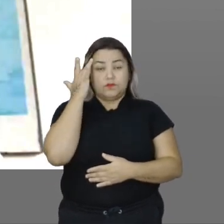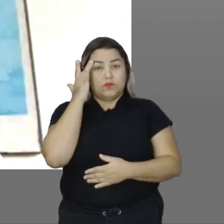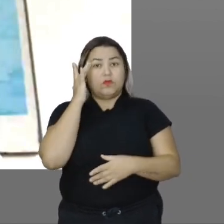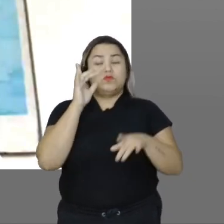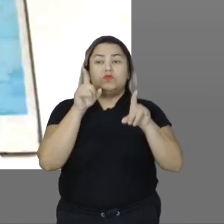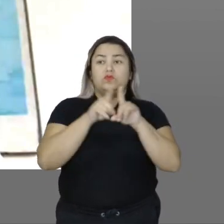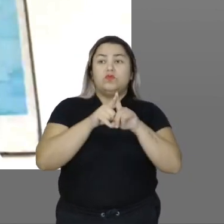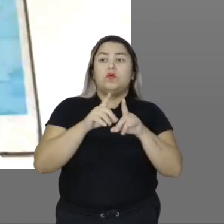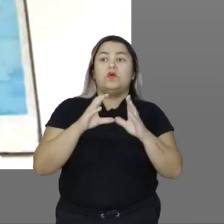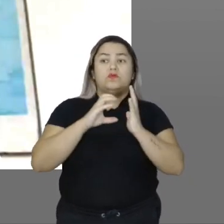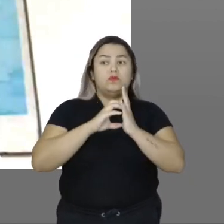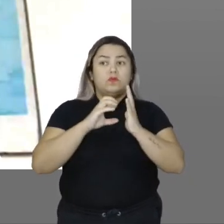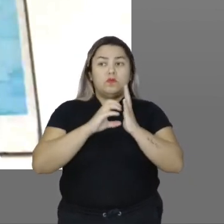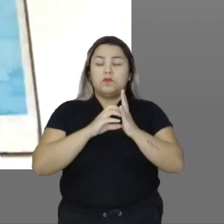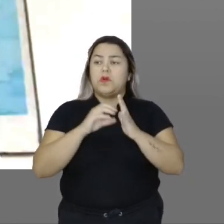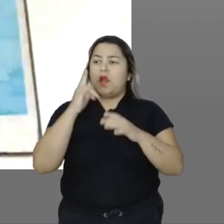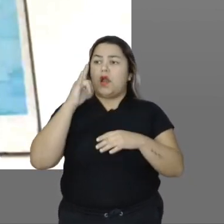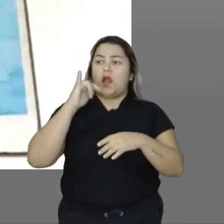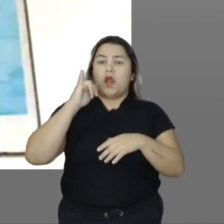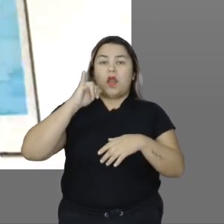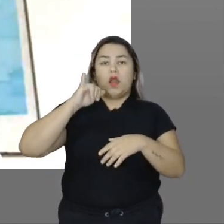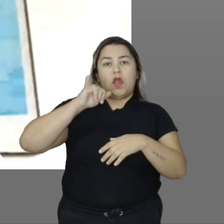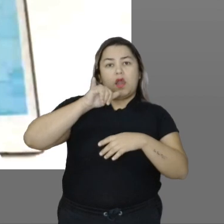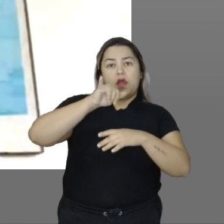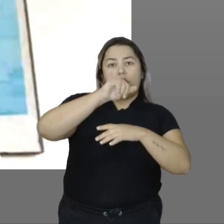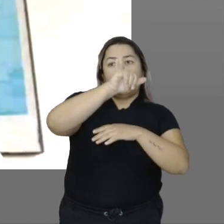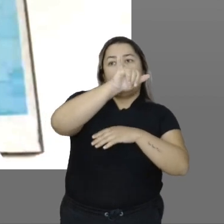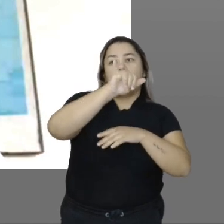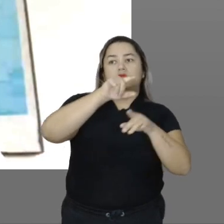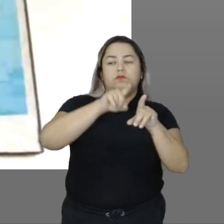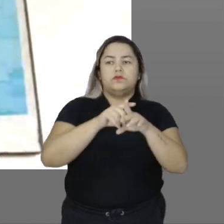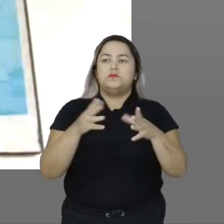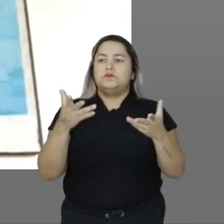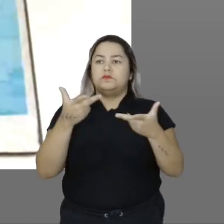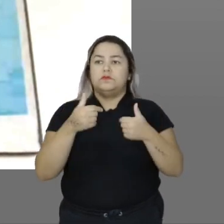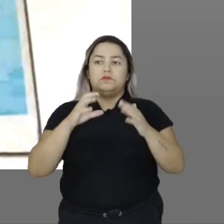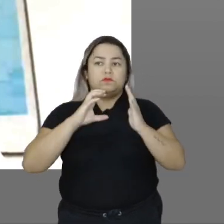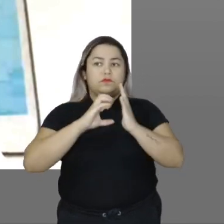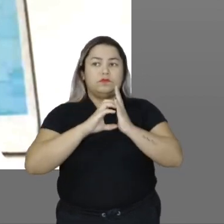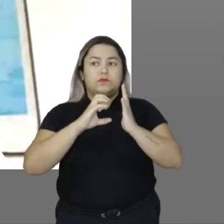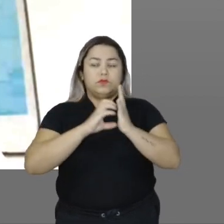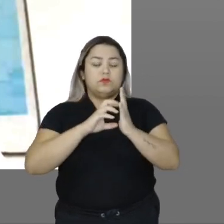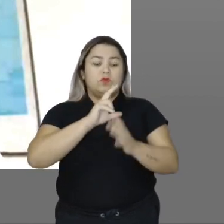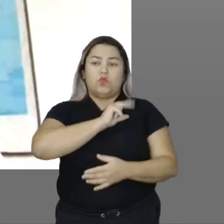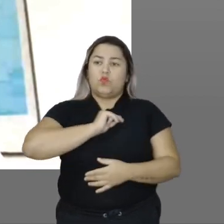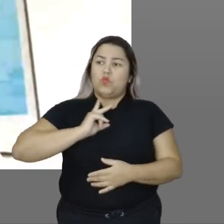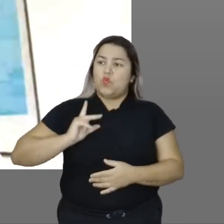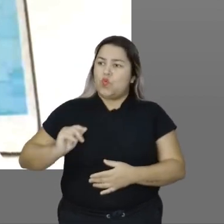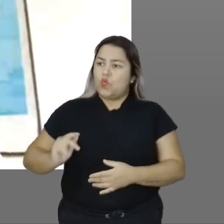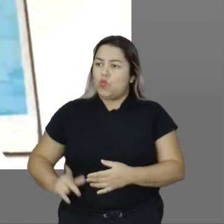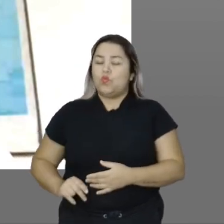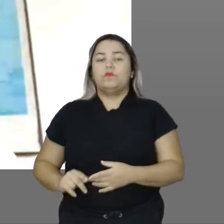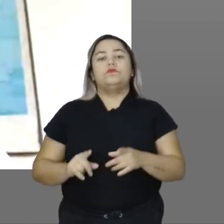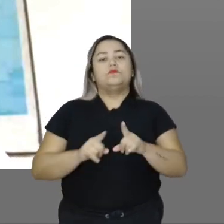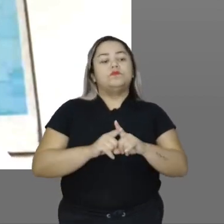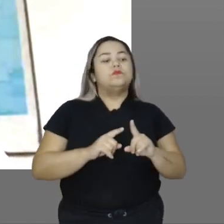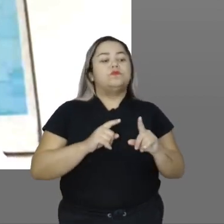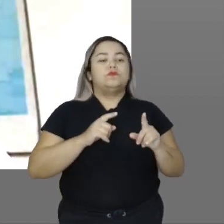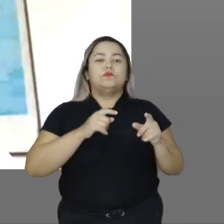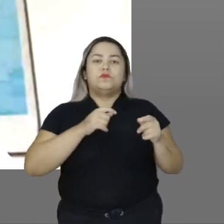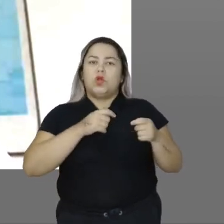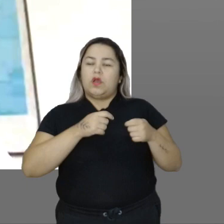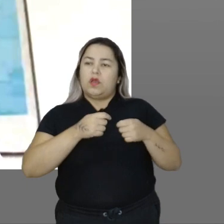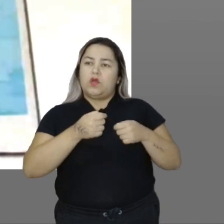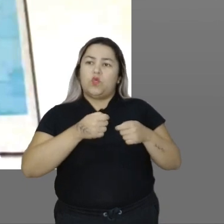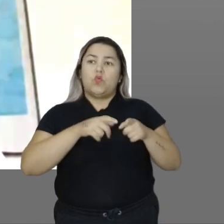foi uma viagem excelente de intercâmbio a convite do Partido Comunista Chinês. O volume de negócios e de intercâmbio que o